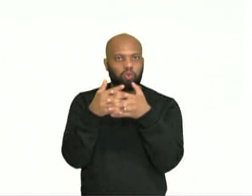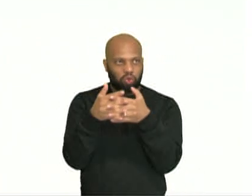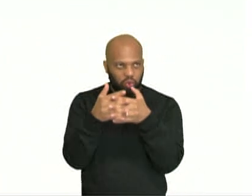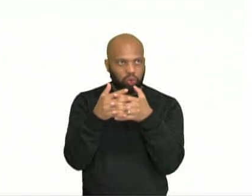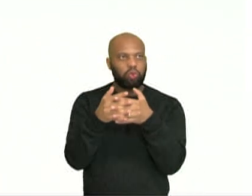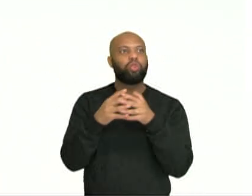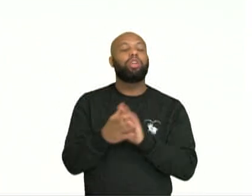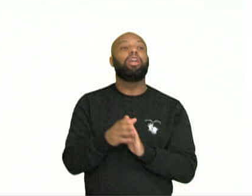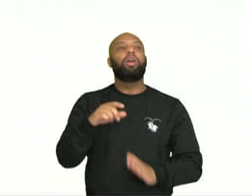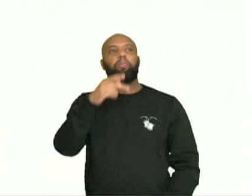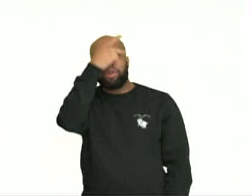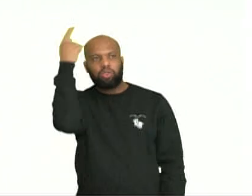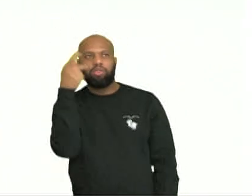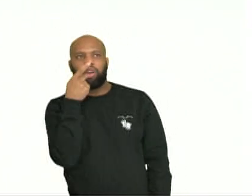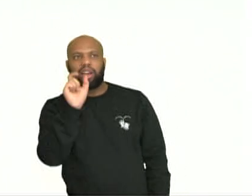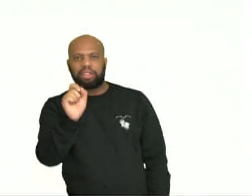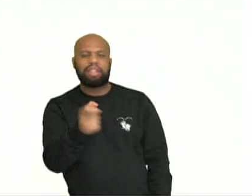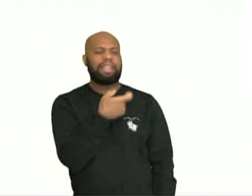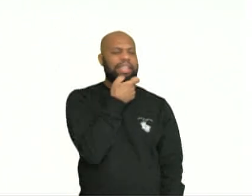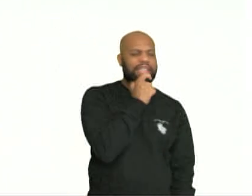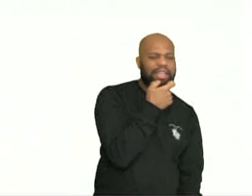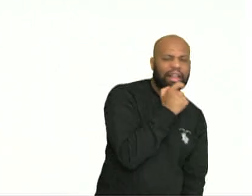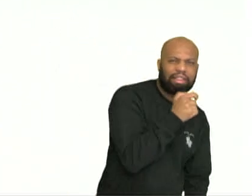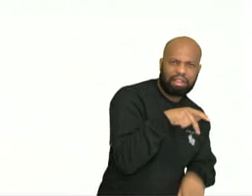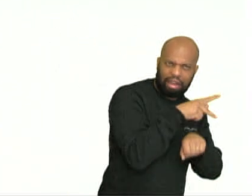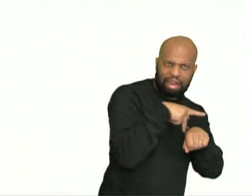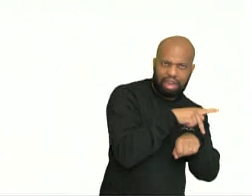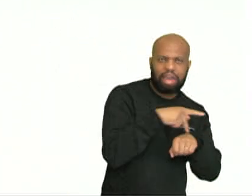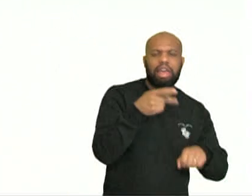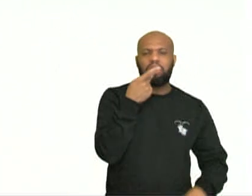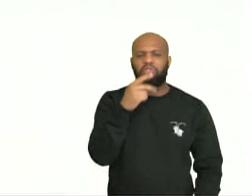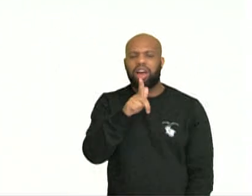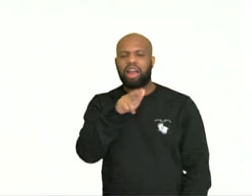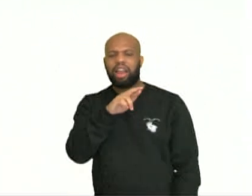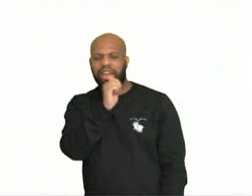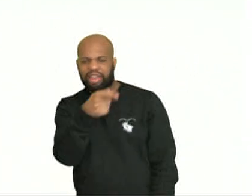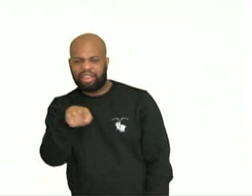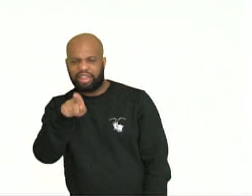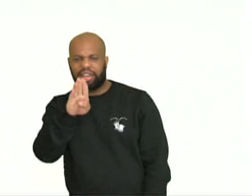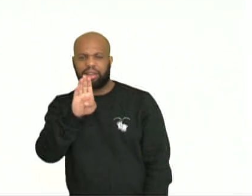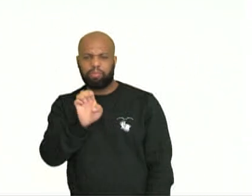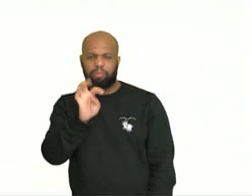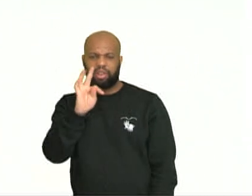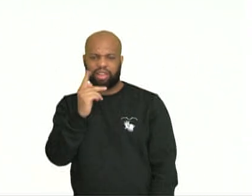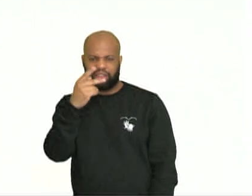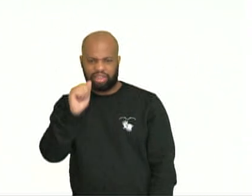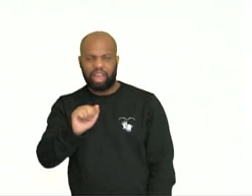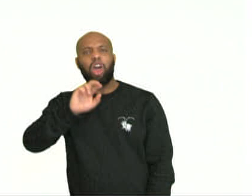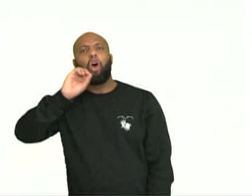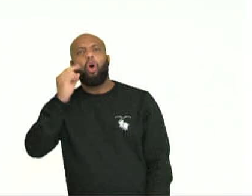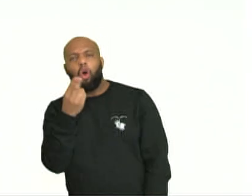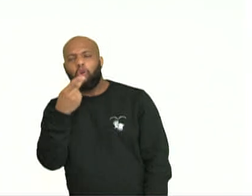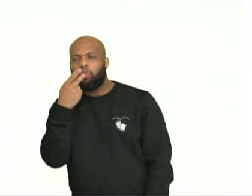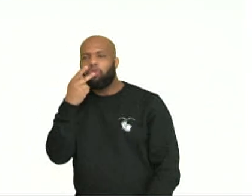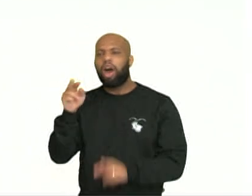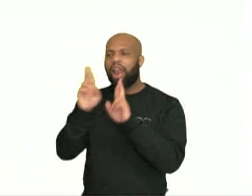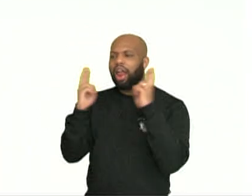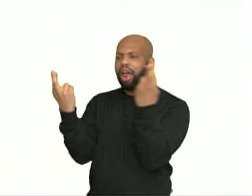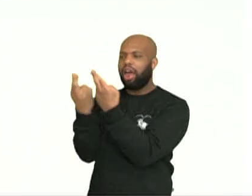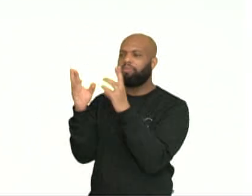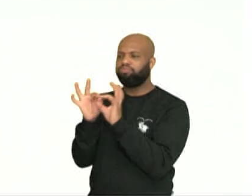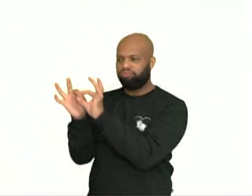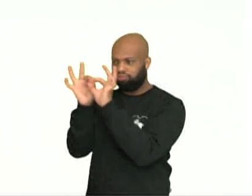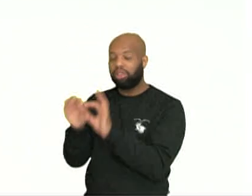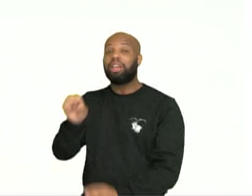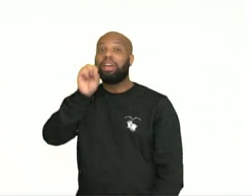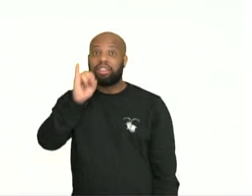televisão. Às vezes as pessoas falam Inglaterra, às vezes falam Grã-Bretanha, às vezes falam Reino Unido. Então, para ficar bem claro isso,